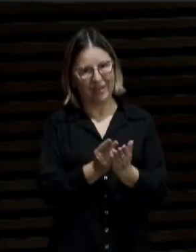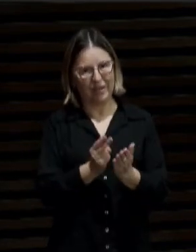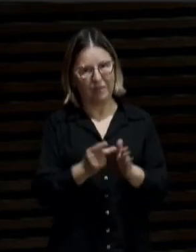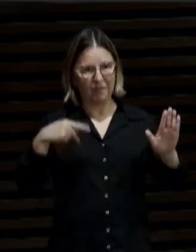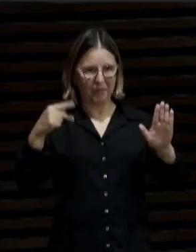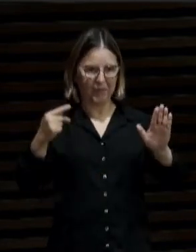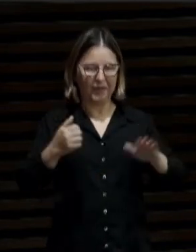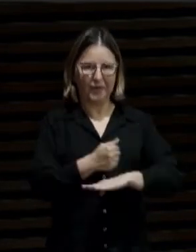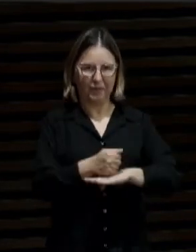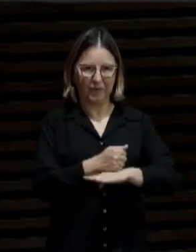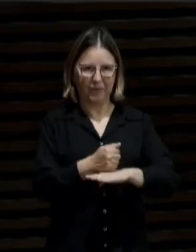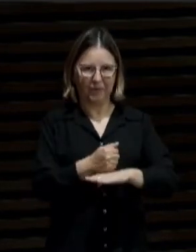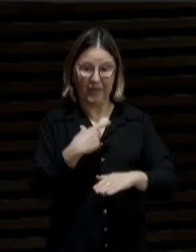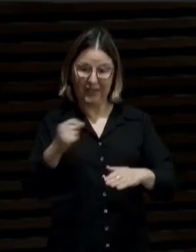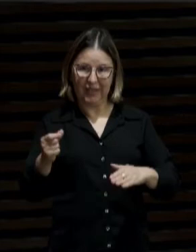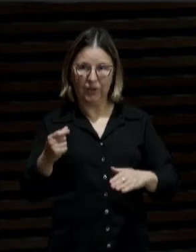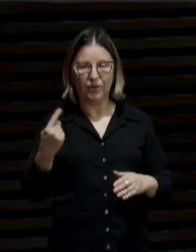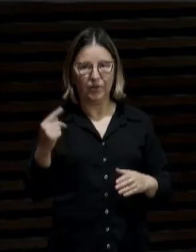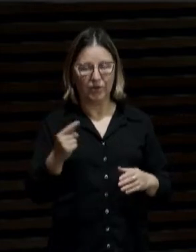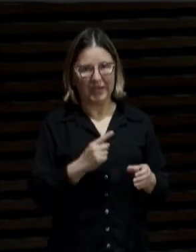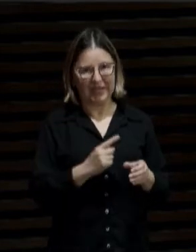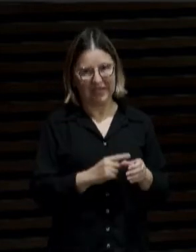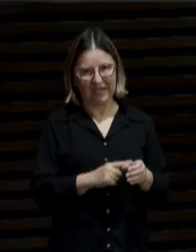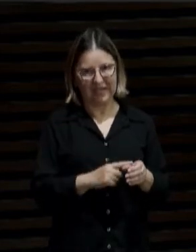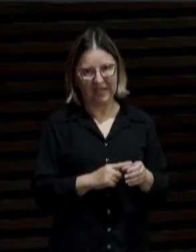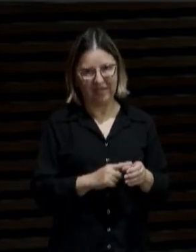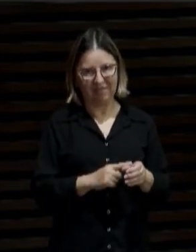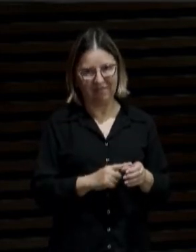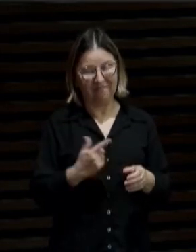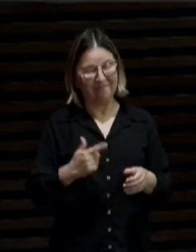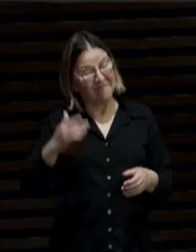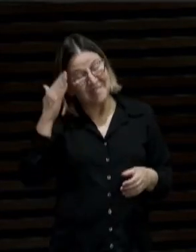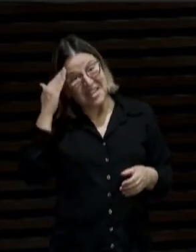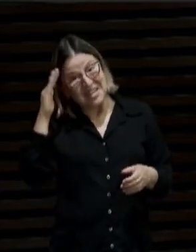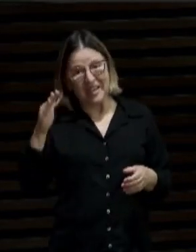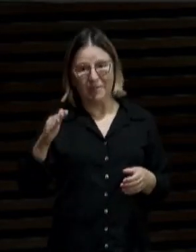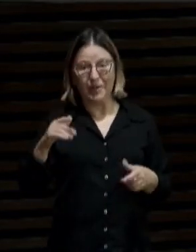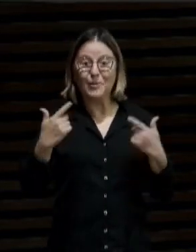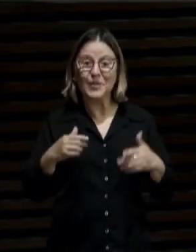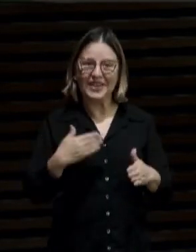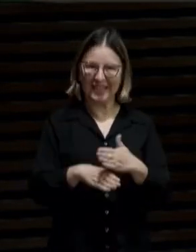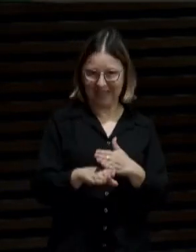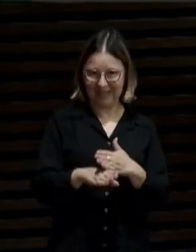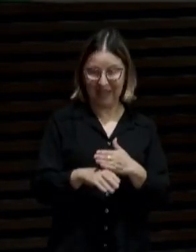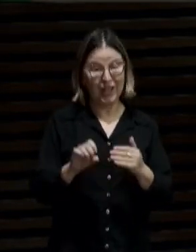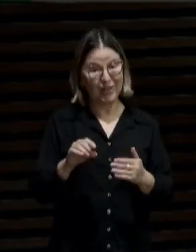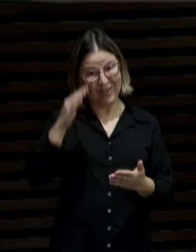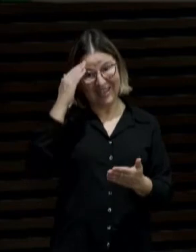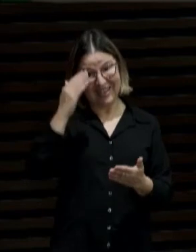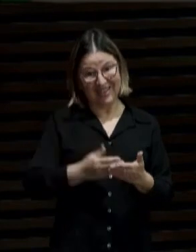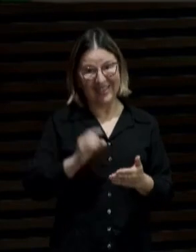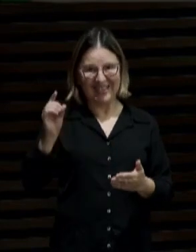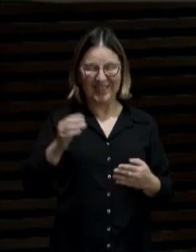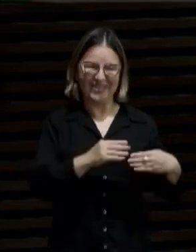Abraão saiu de sua cidade sem ter ideia de para onde iria. Simplesmente creu que Deus iria